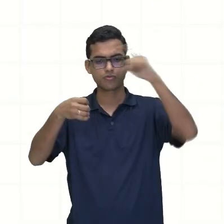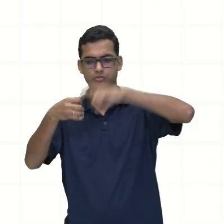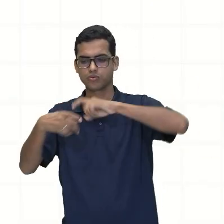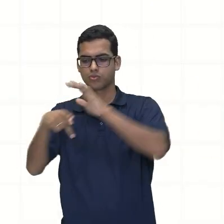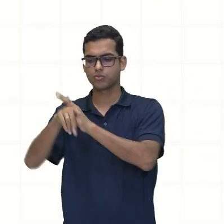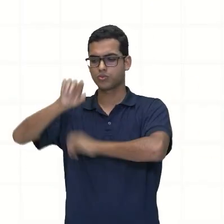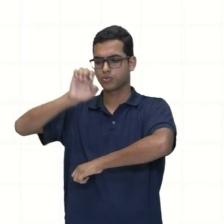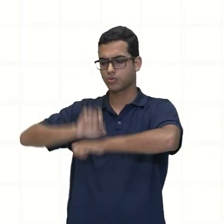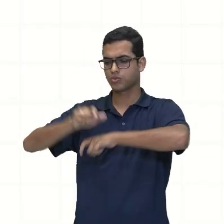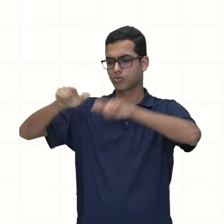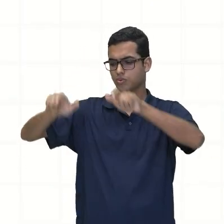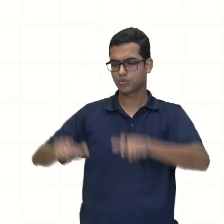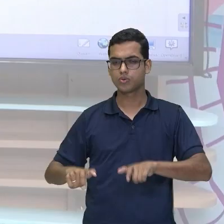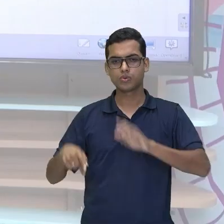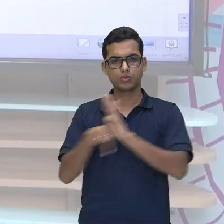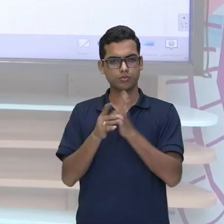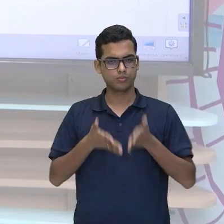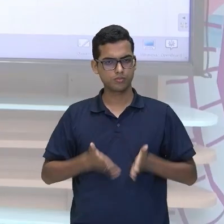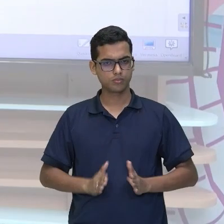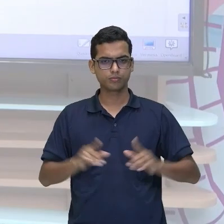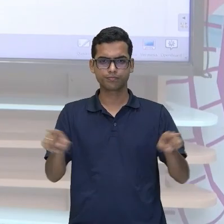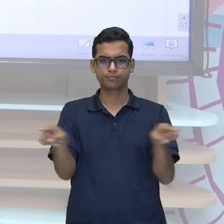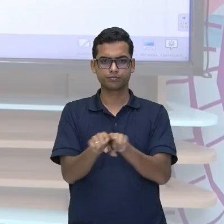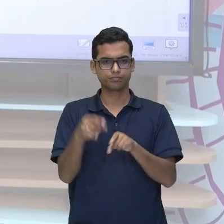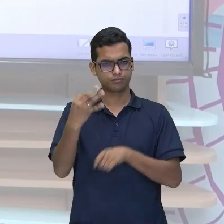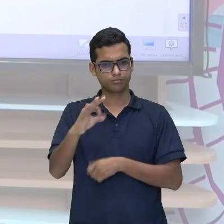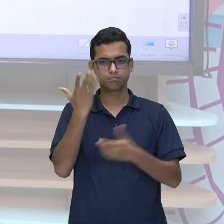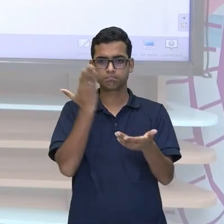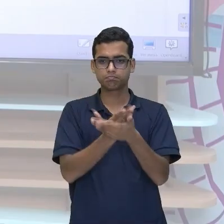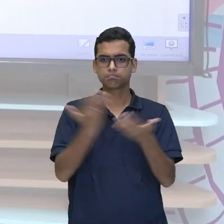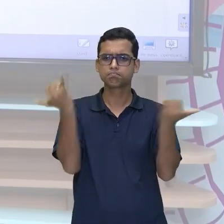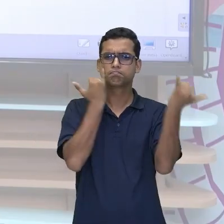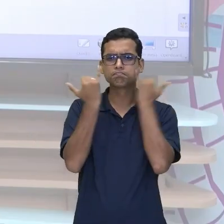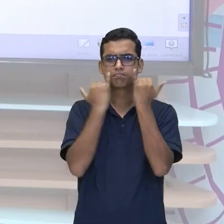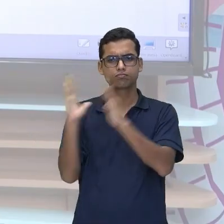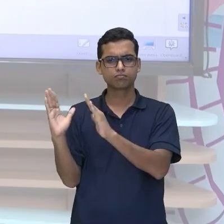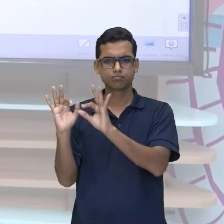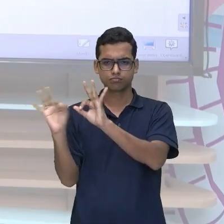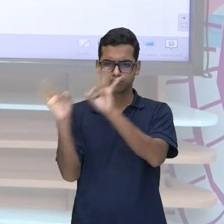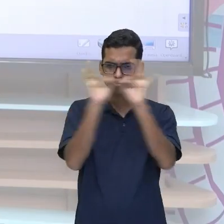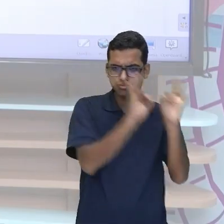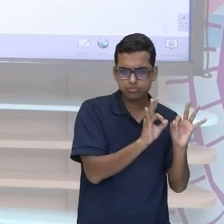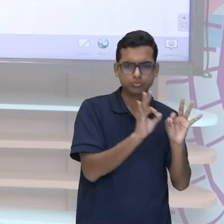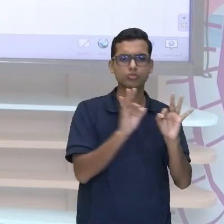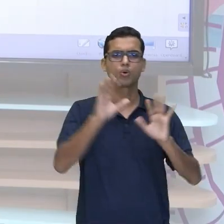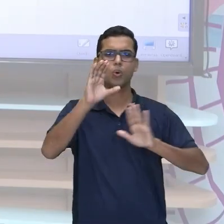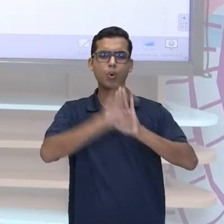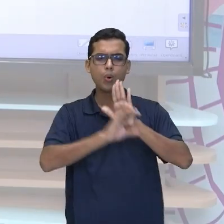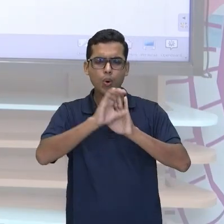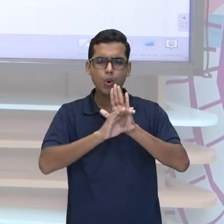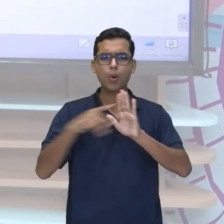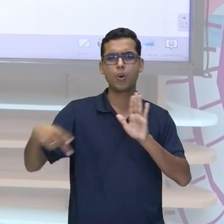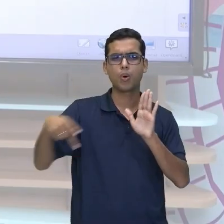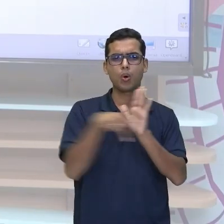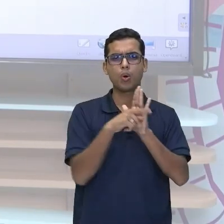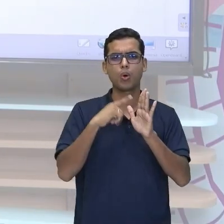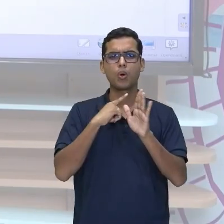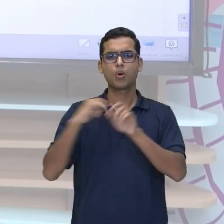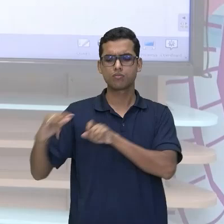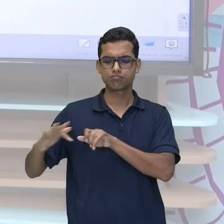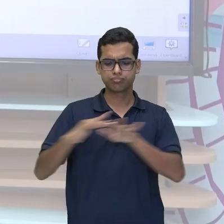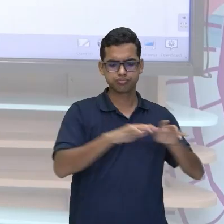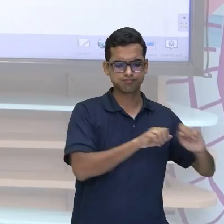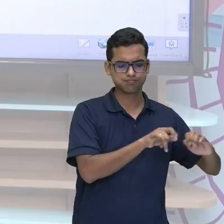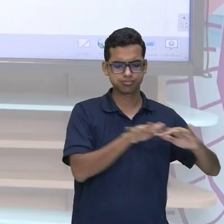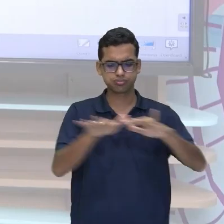seu local de origem, certo? Então essas foram aí as informações sobre esses conceitos, né, de fluxos